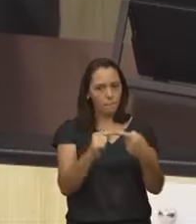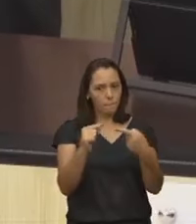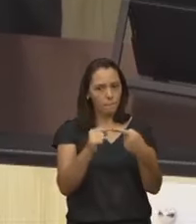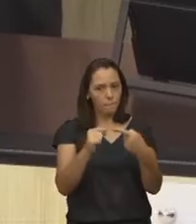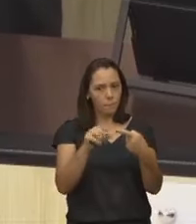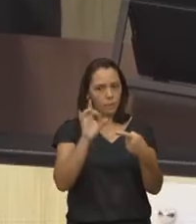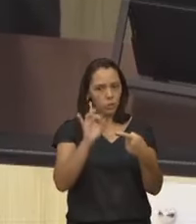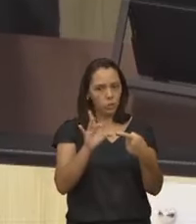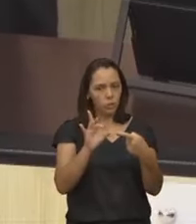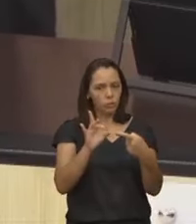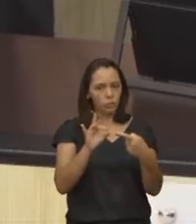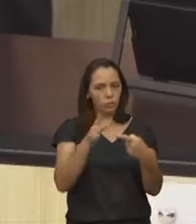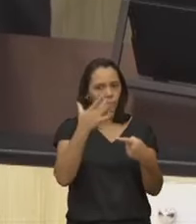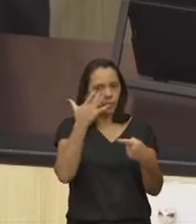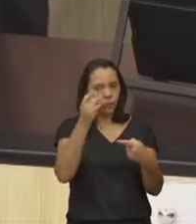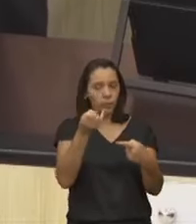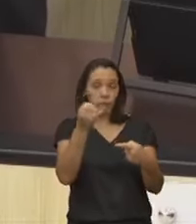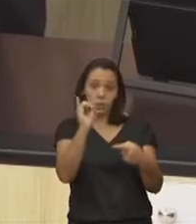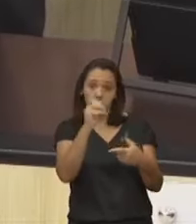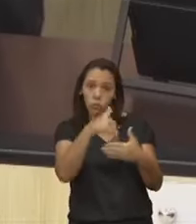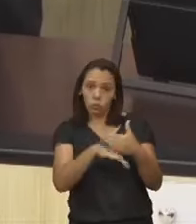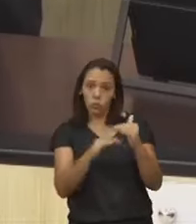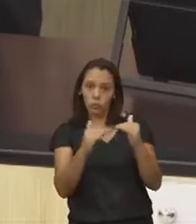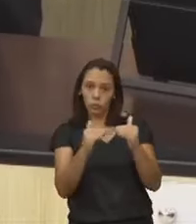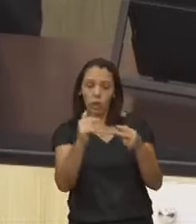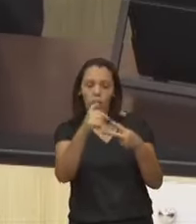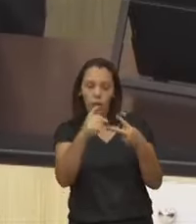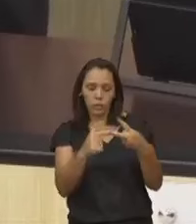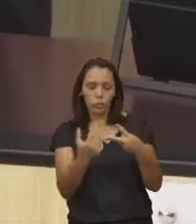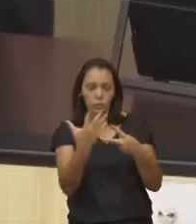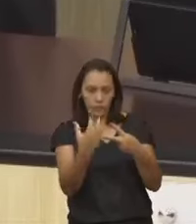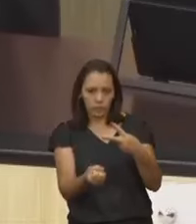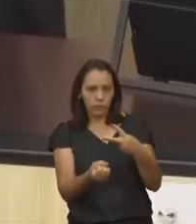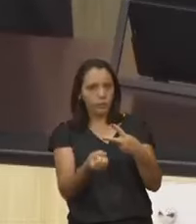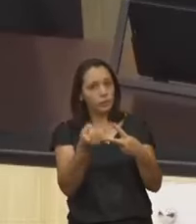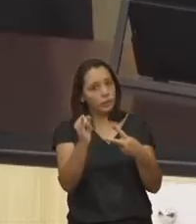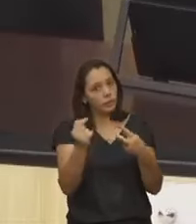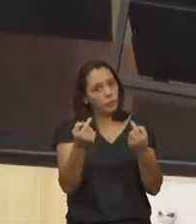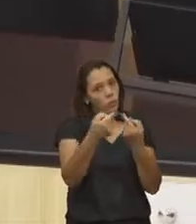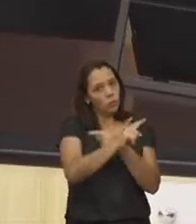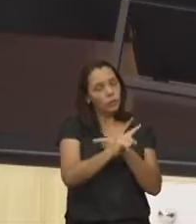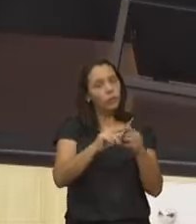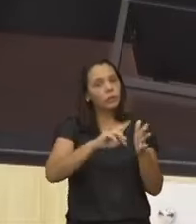dos vereadores. Quem votar favorável é pelas 2.